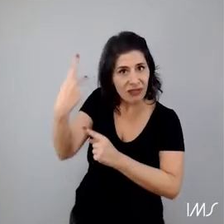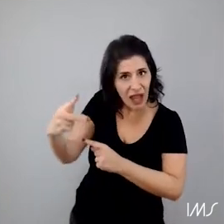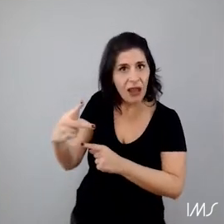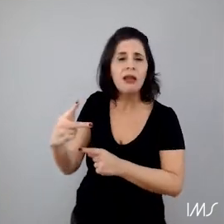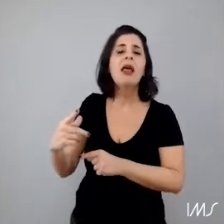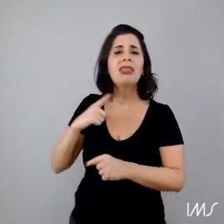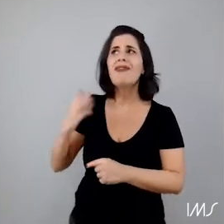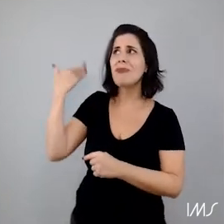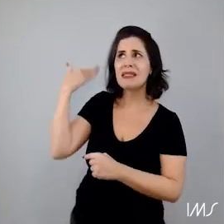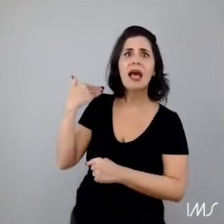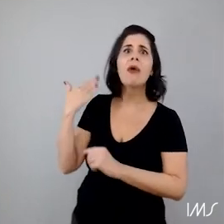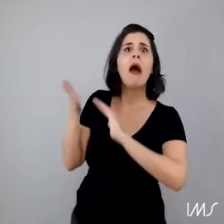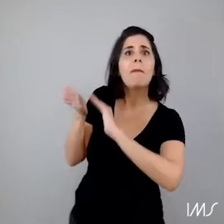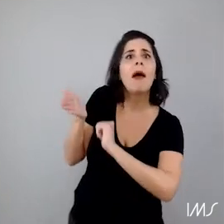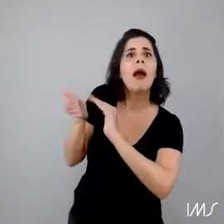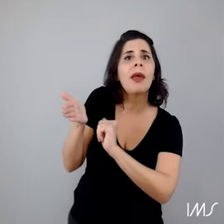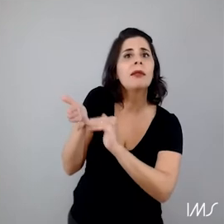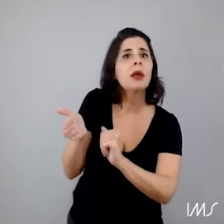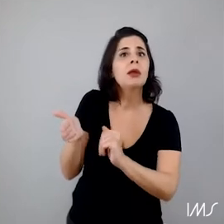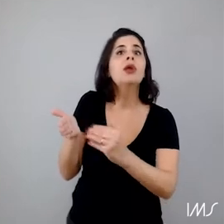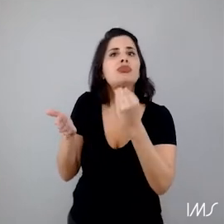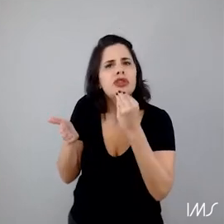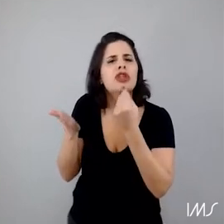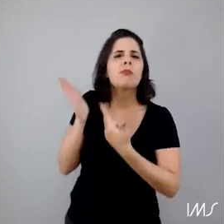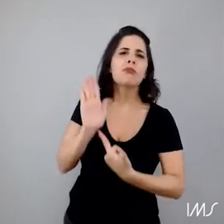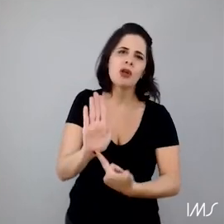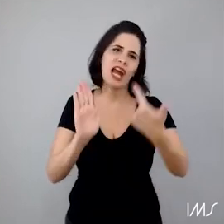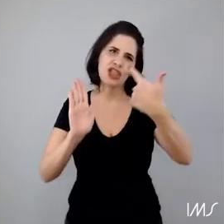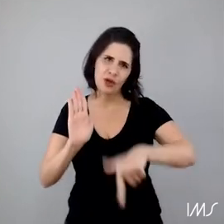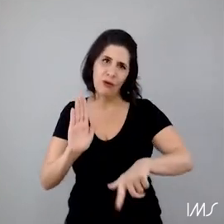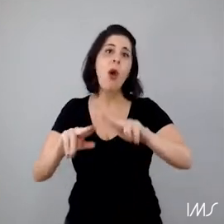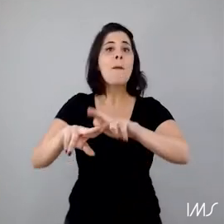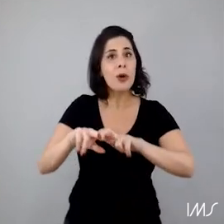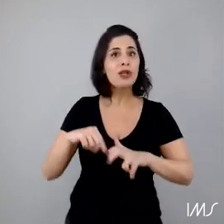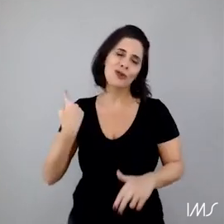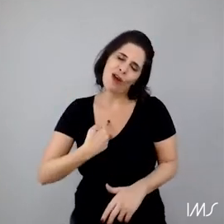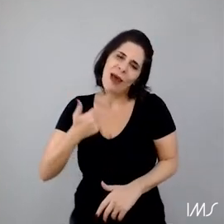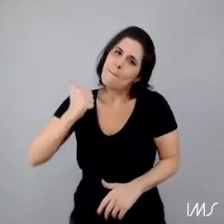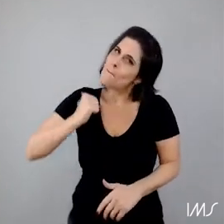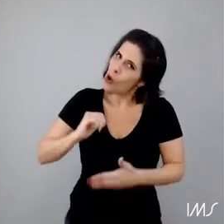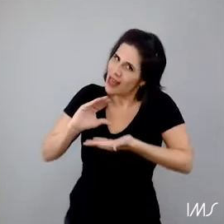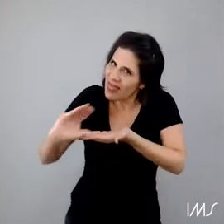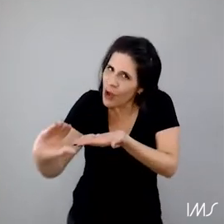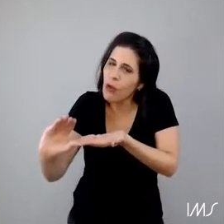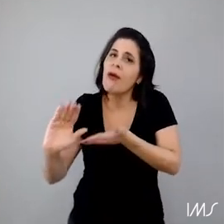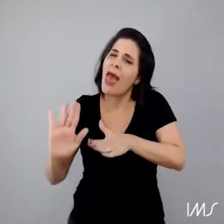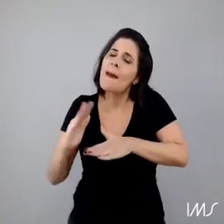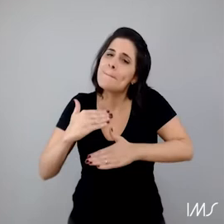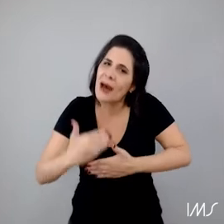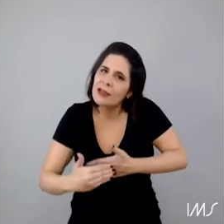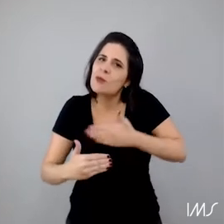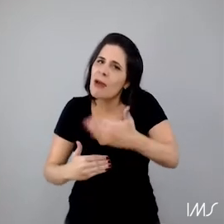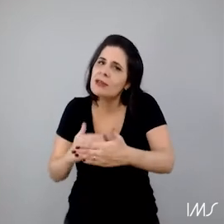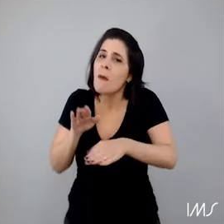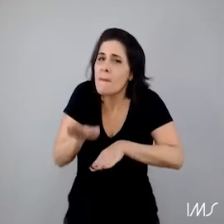revisão urgente. A bolsa e a mesa de pesquisa e agora este fórum são passos pequenos, mas ainda são passos, né,